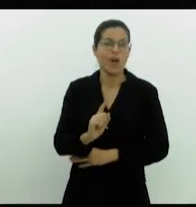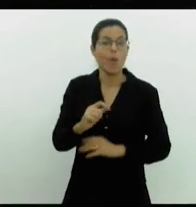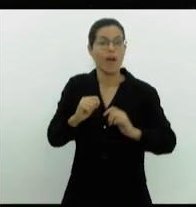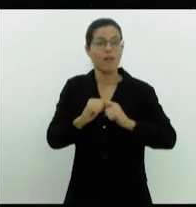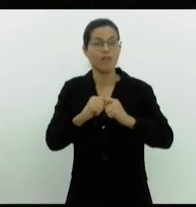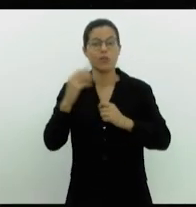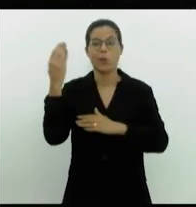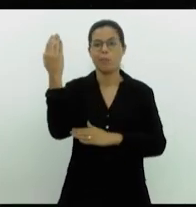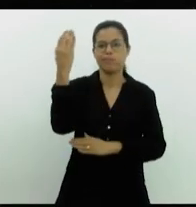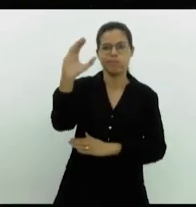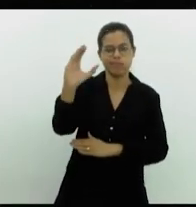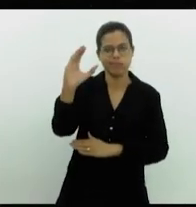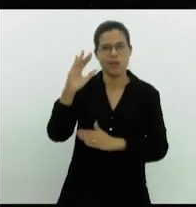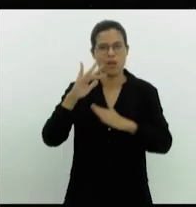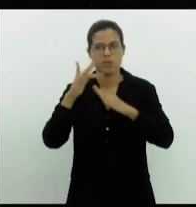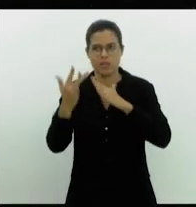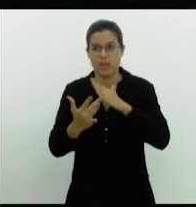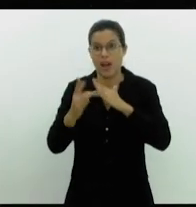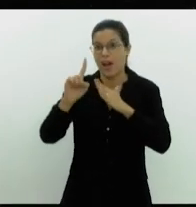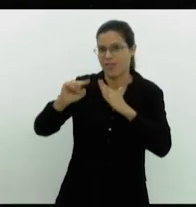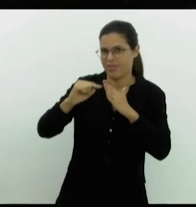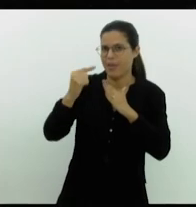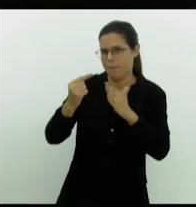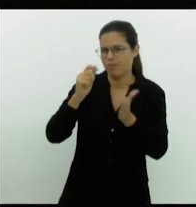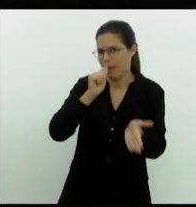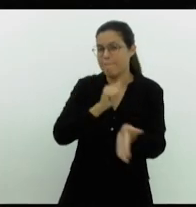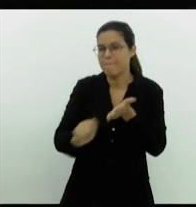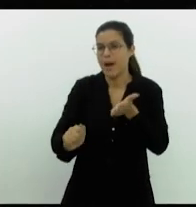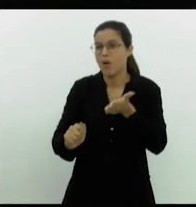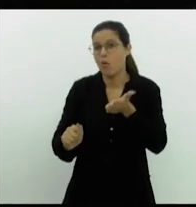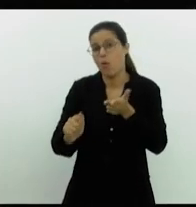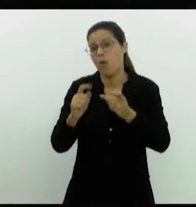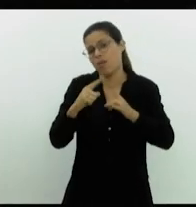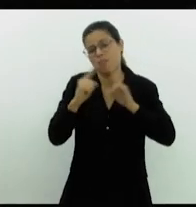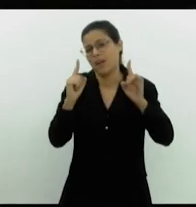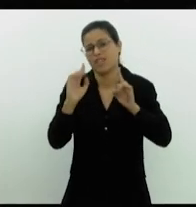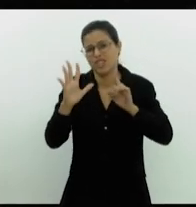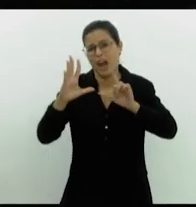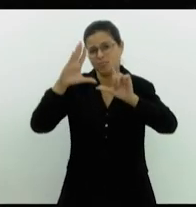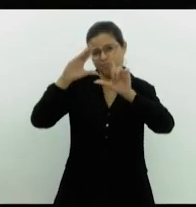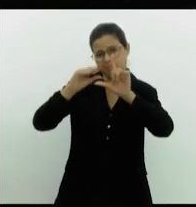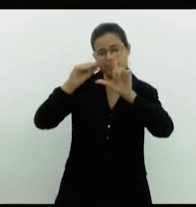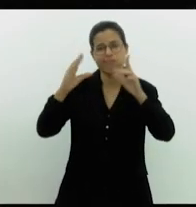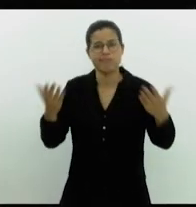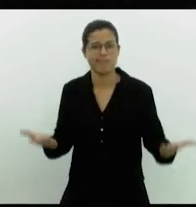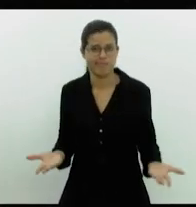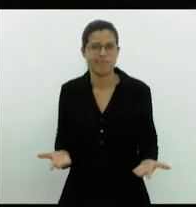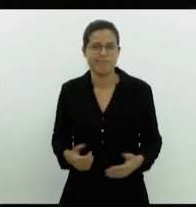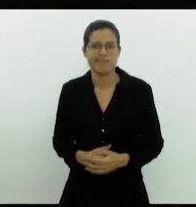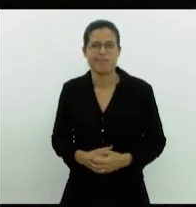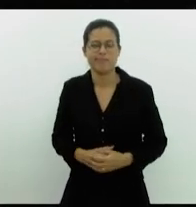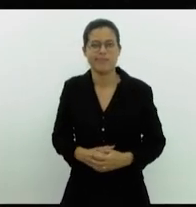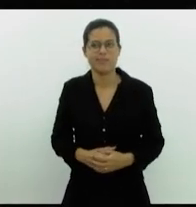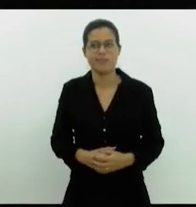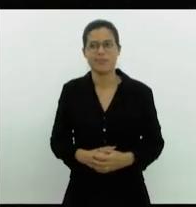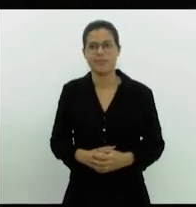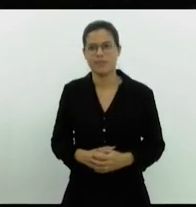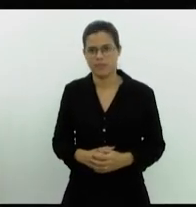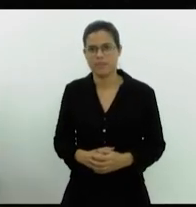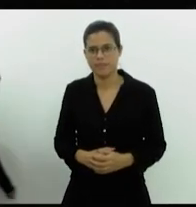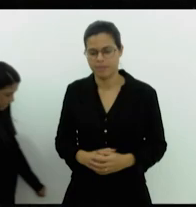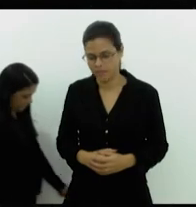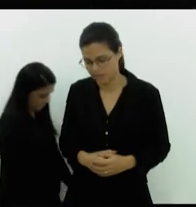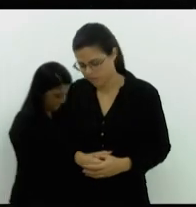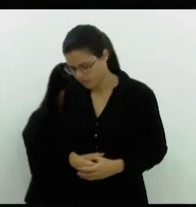post, mas ela deletou. Mas, ministra, o print é eterno. Nesse momento, ela